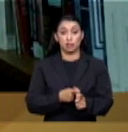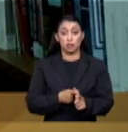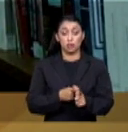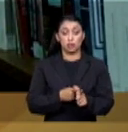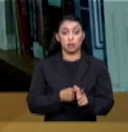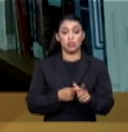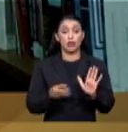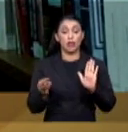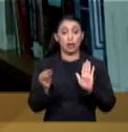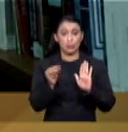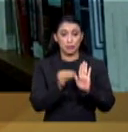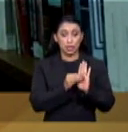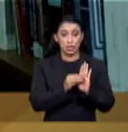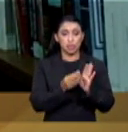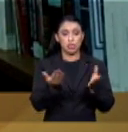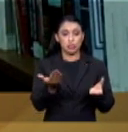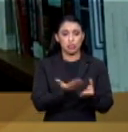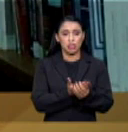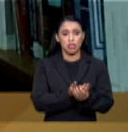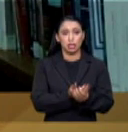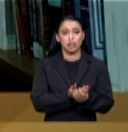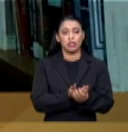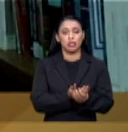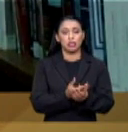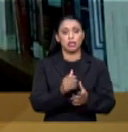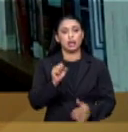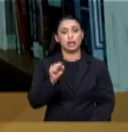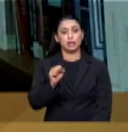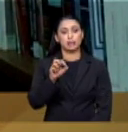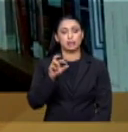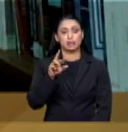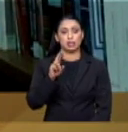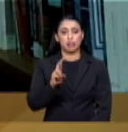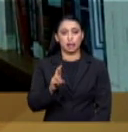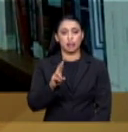à aplicação a esse caso da SRDR